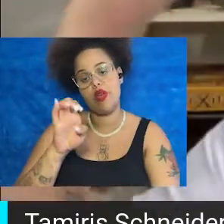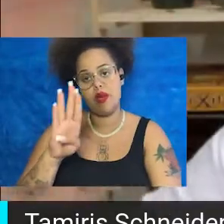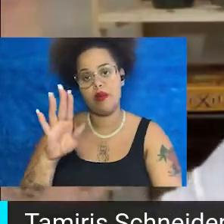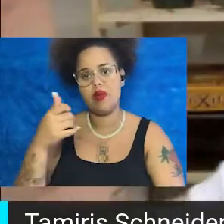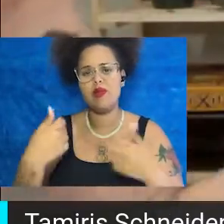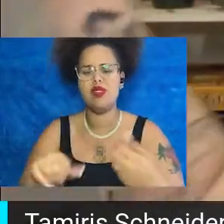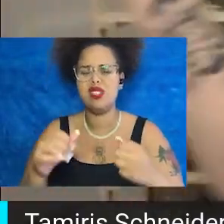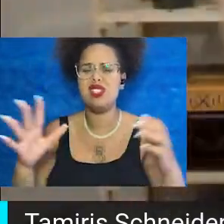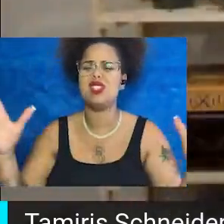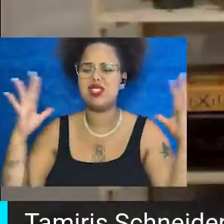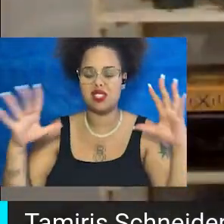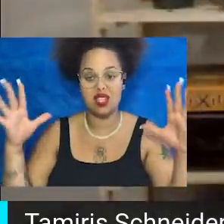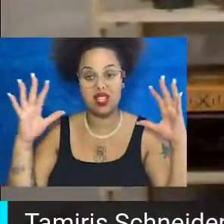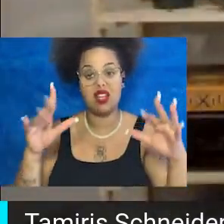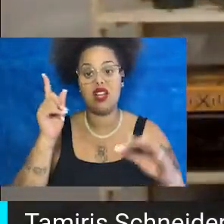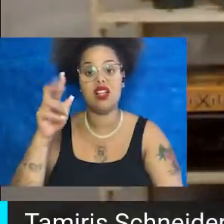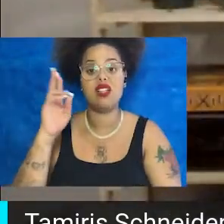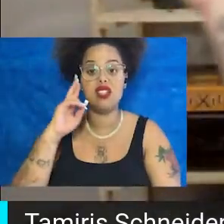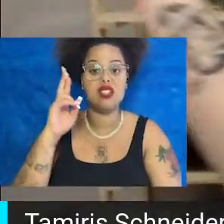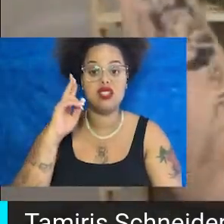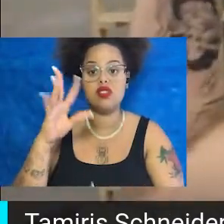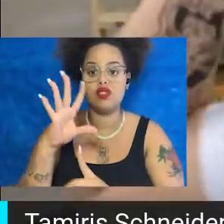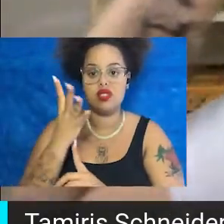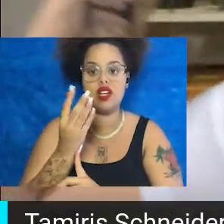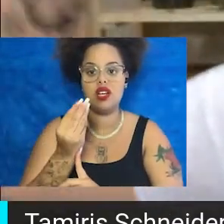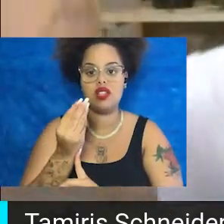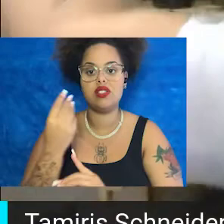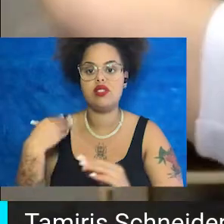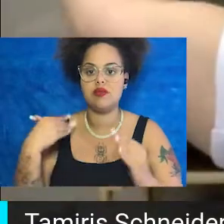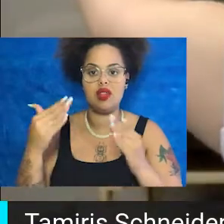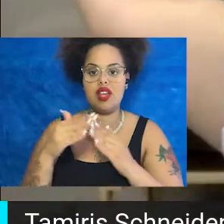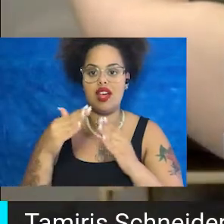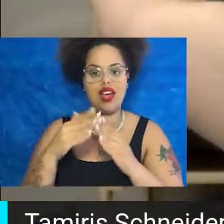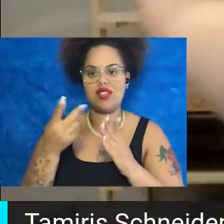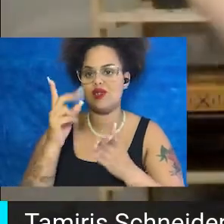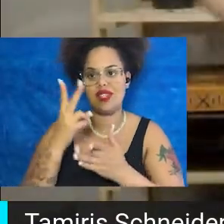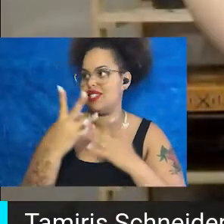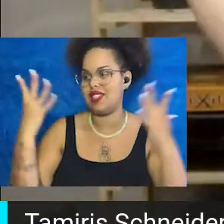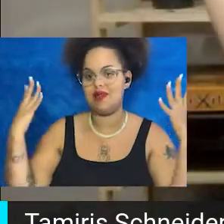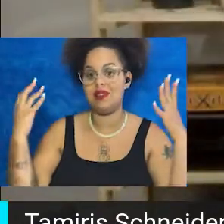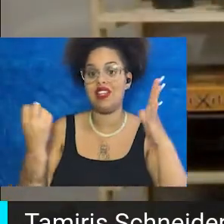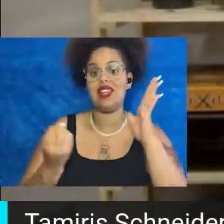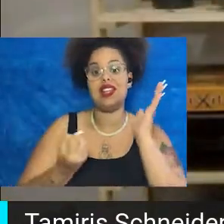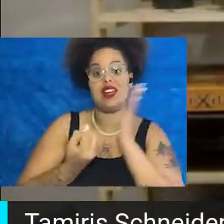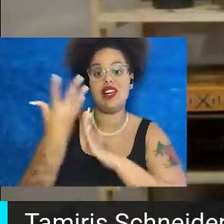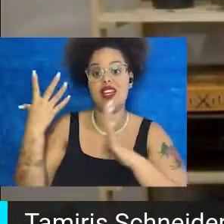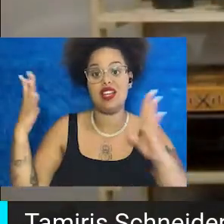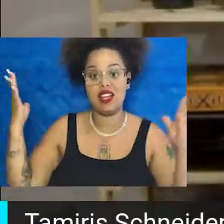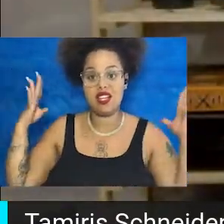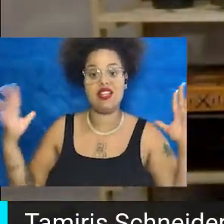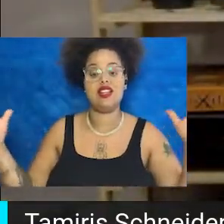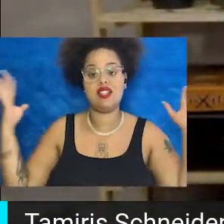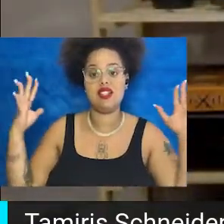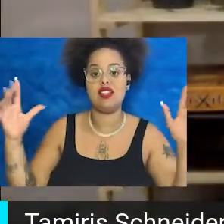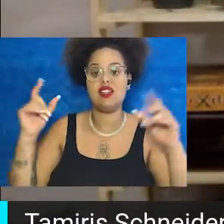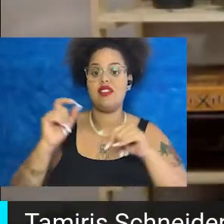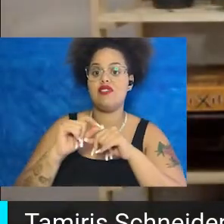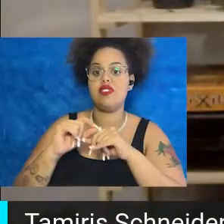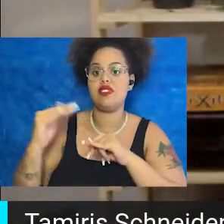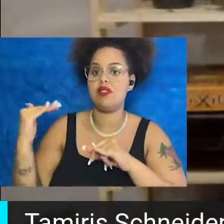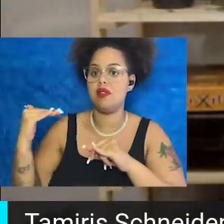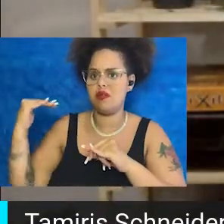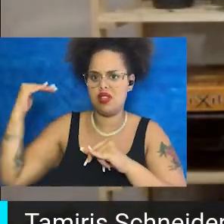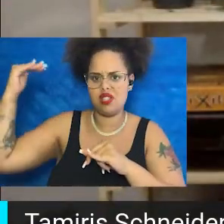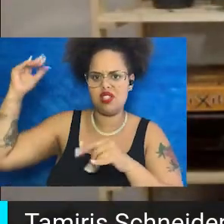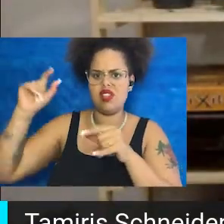de cenário. Isso aqui é direção de arte, cara. Minha casa não é sempre assim. A gente cria um cenário, a gente tem uma prateleira, a gente